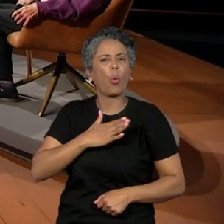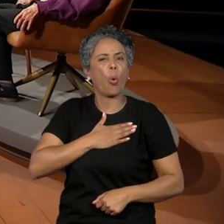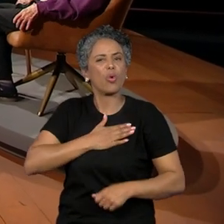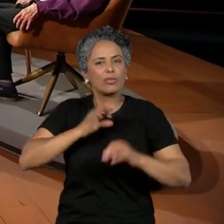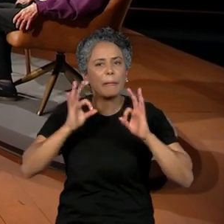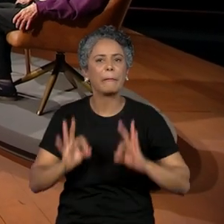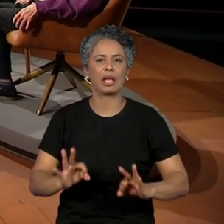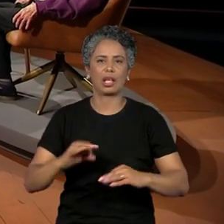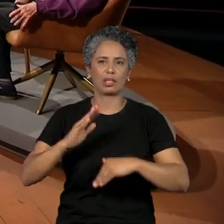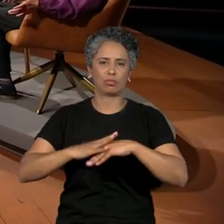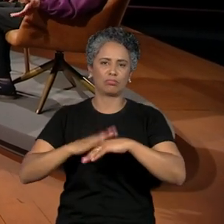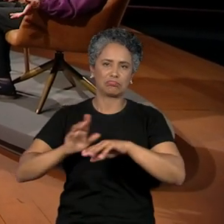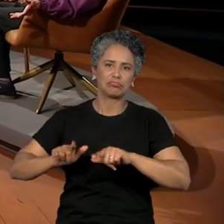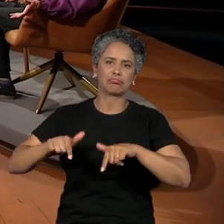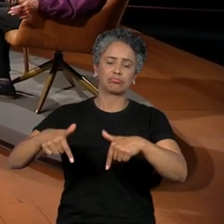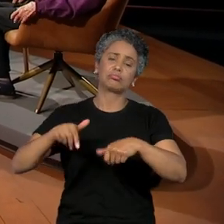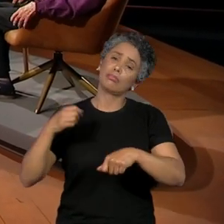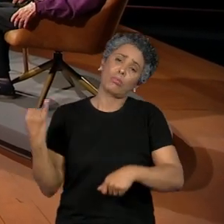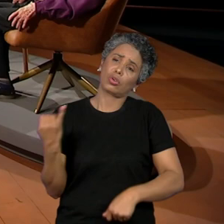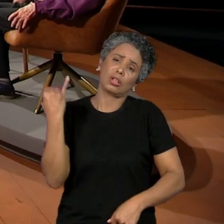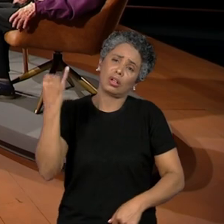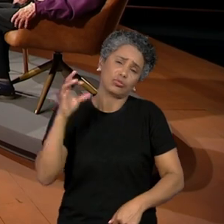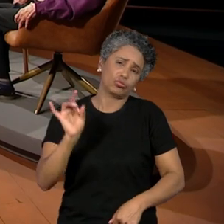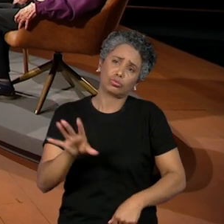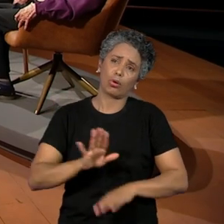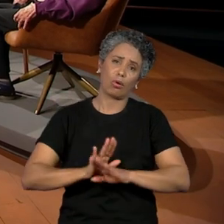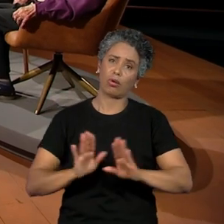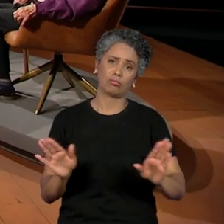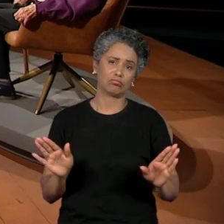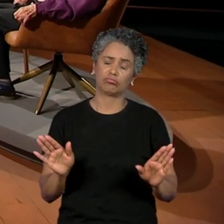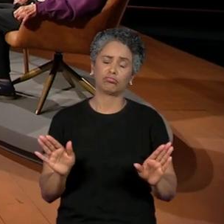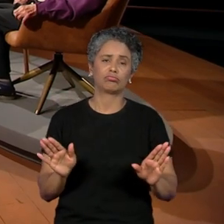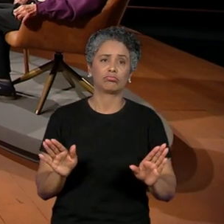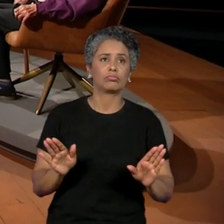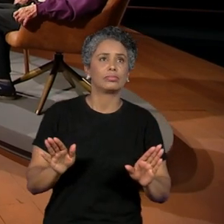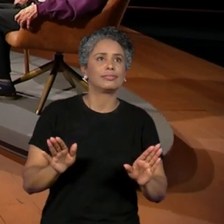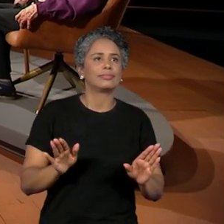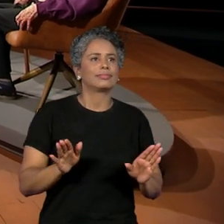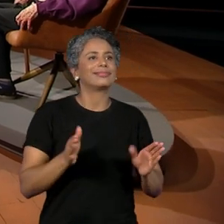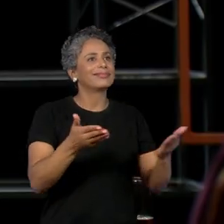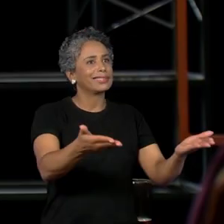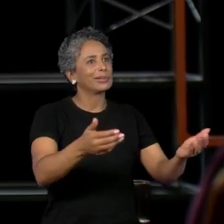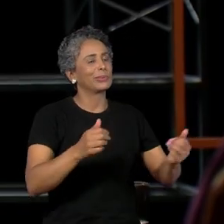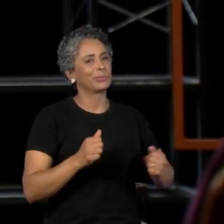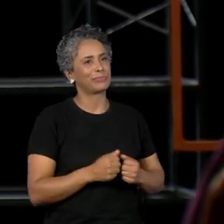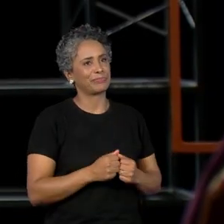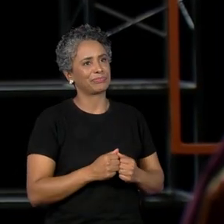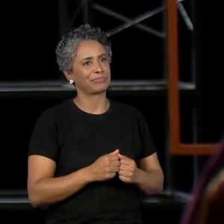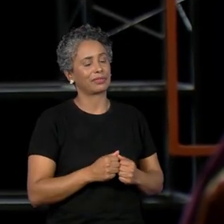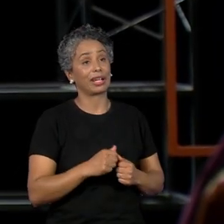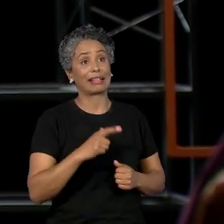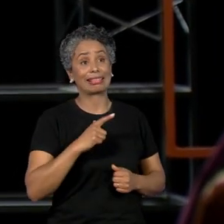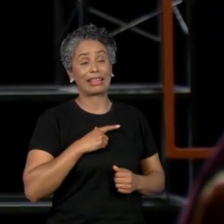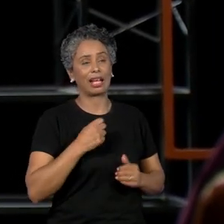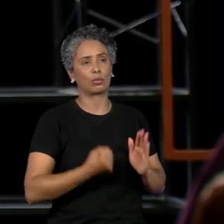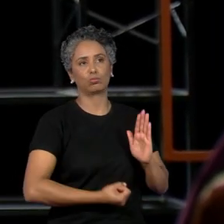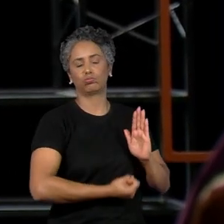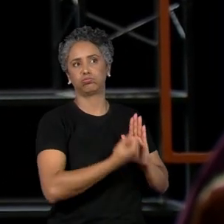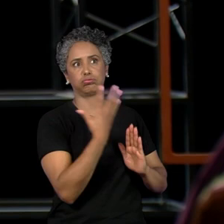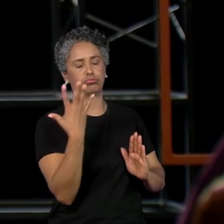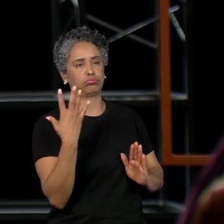acertar. Com certeza. Então é isso. Correto. Não tem mais nada para dizer. Décio, São mais de